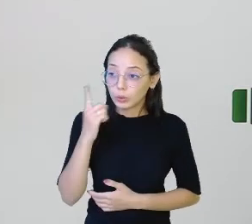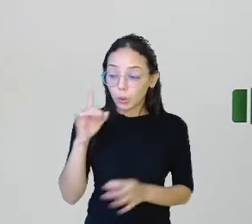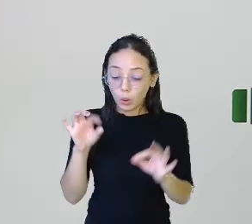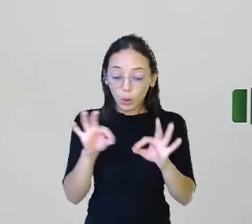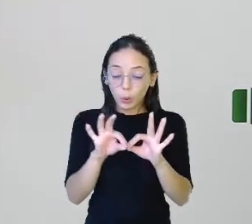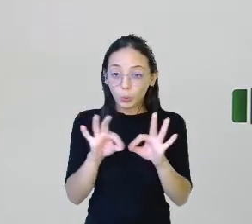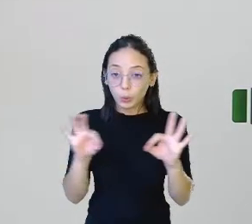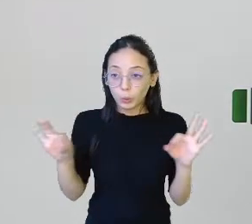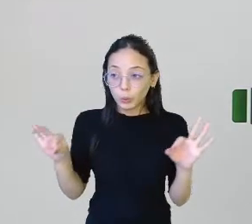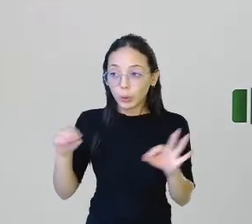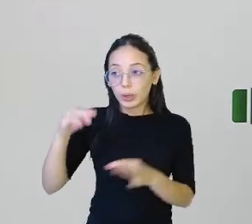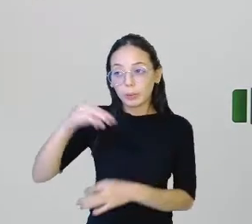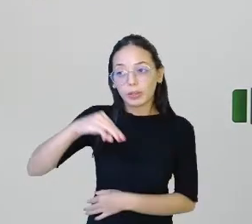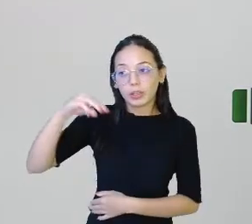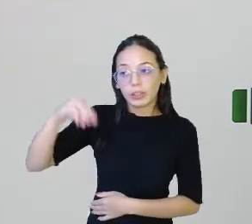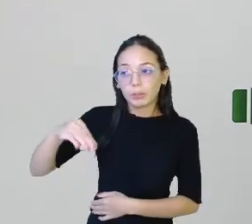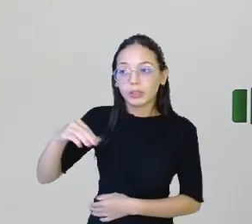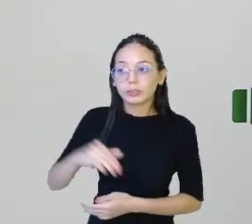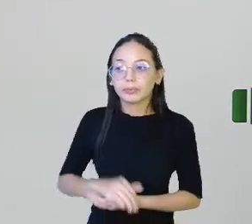régua, milímetro.